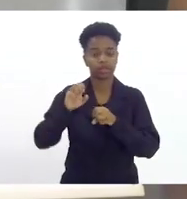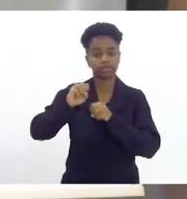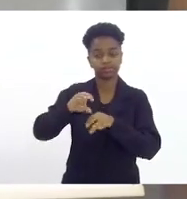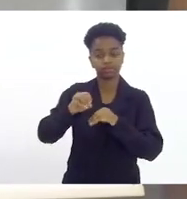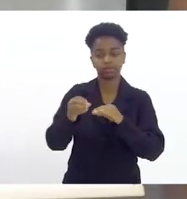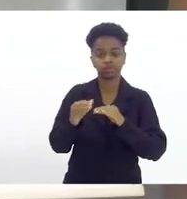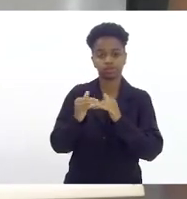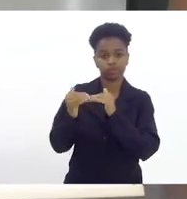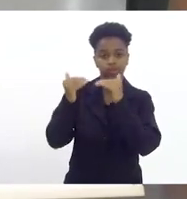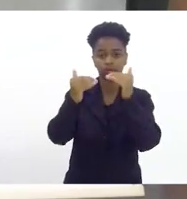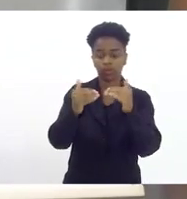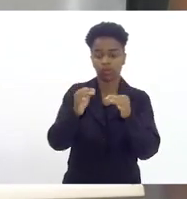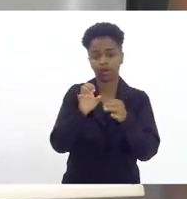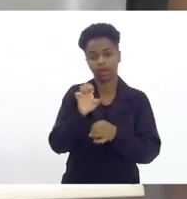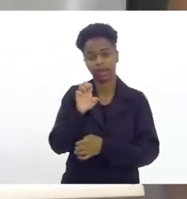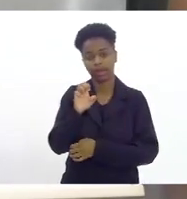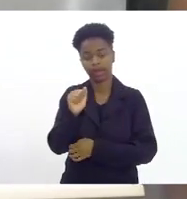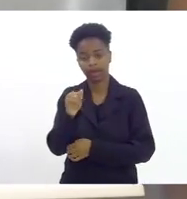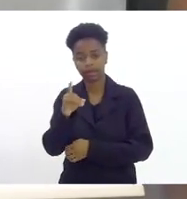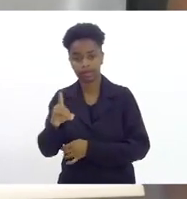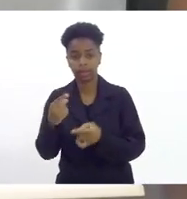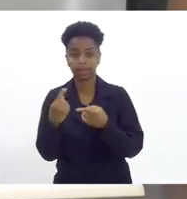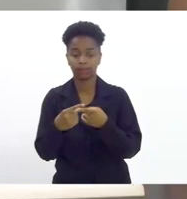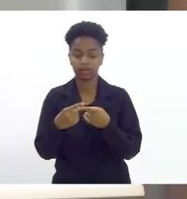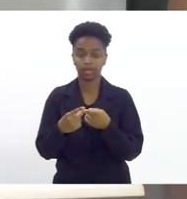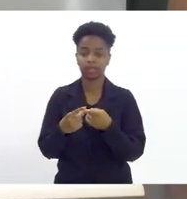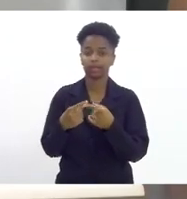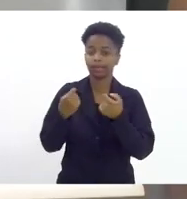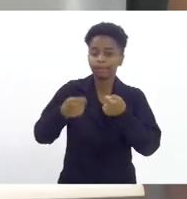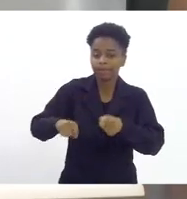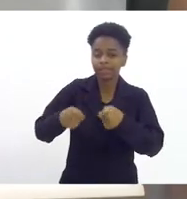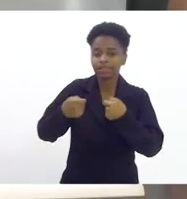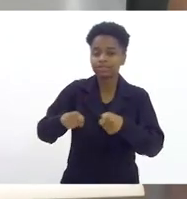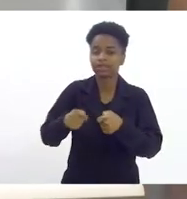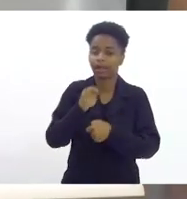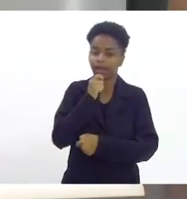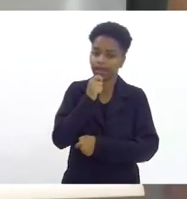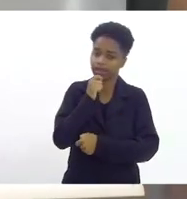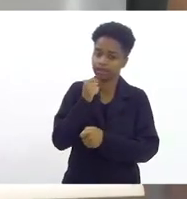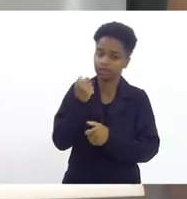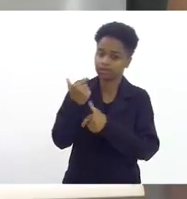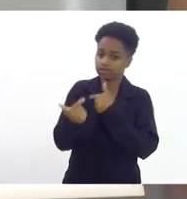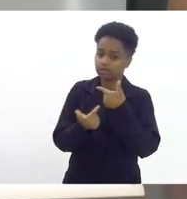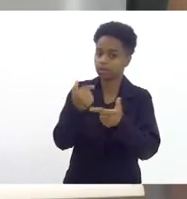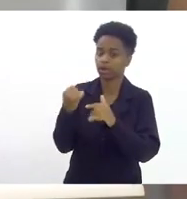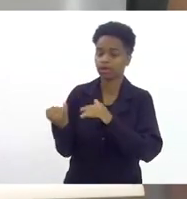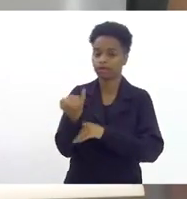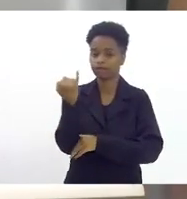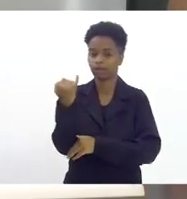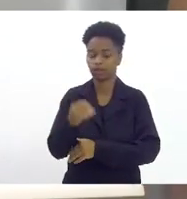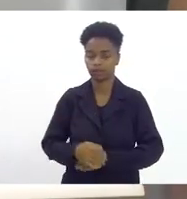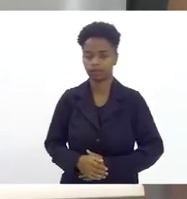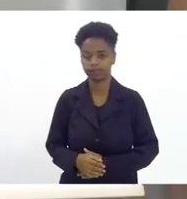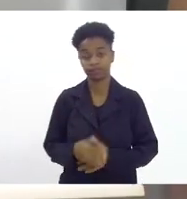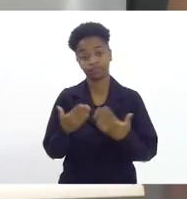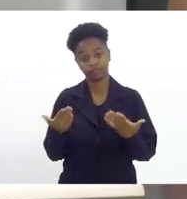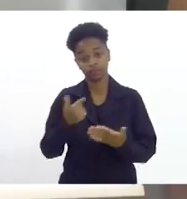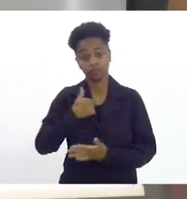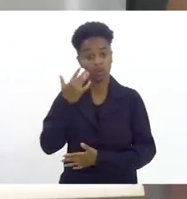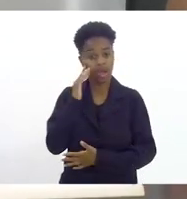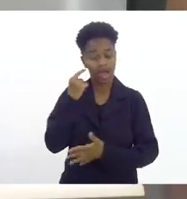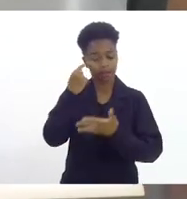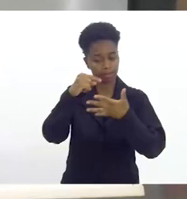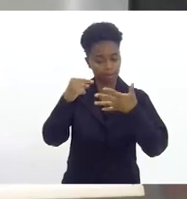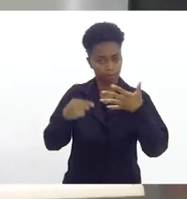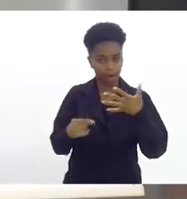na modalidade à distância é porque tem muita porque precisam ainda estar no mercado de trabalho formal Então acho que essas